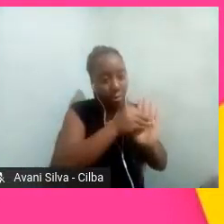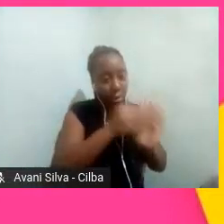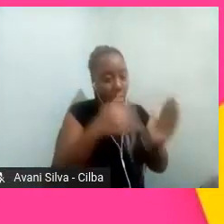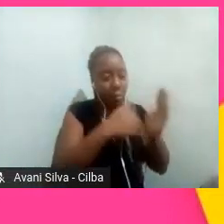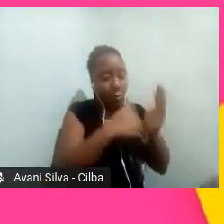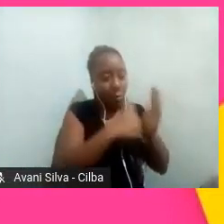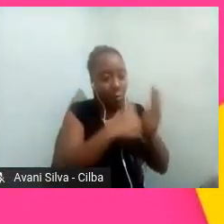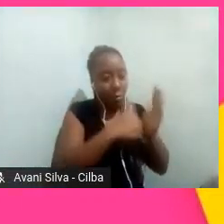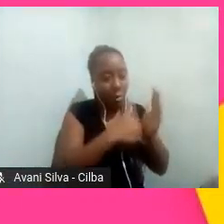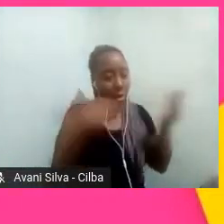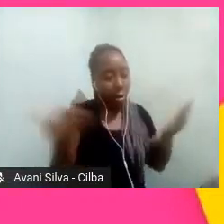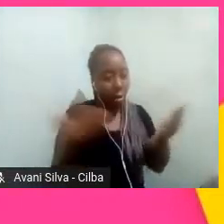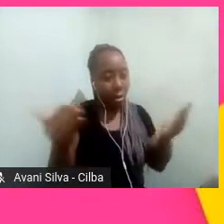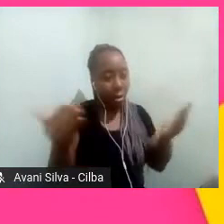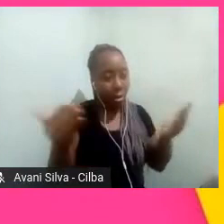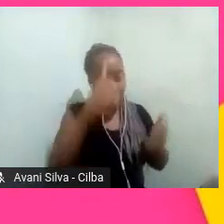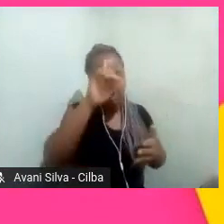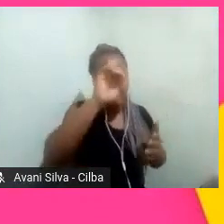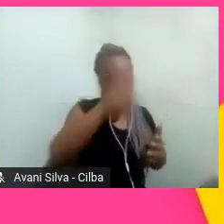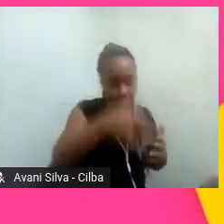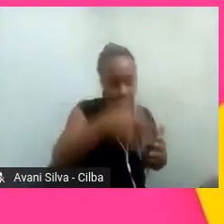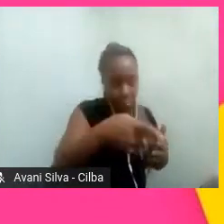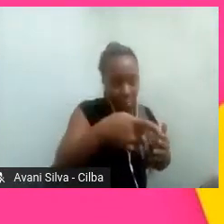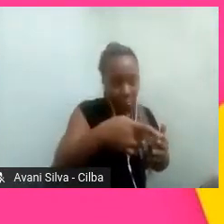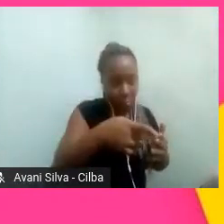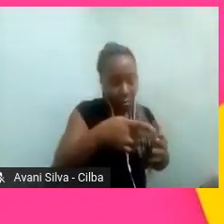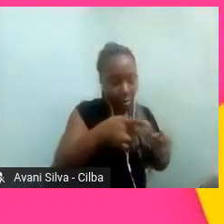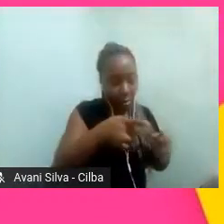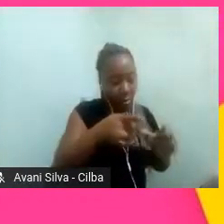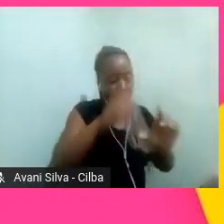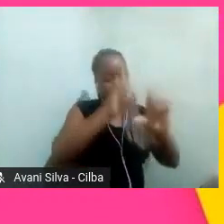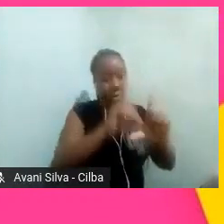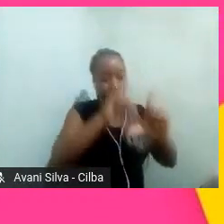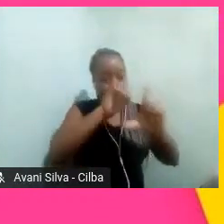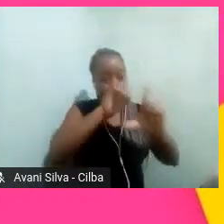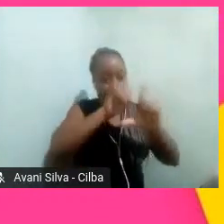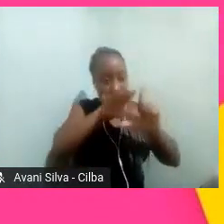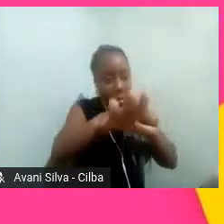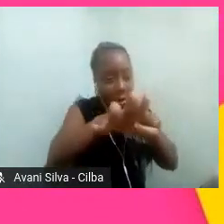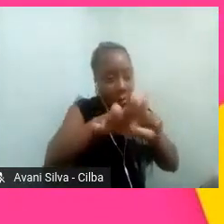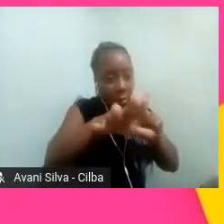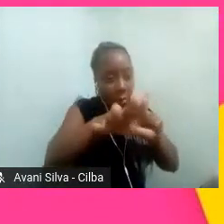eu vou dar um comando digital write